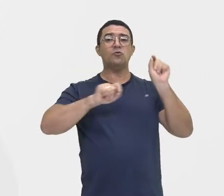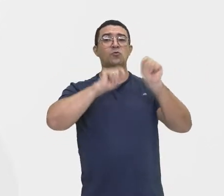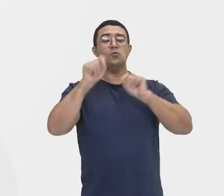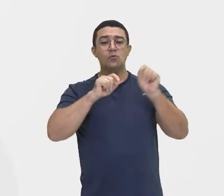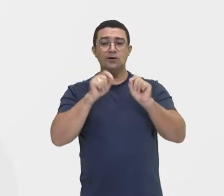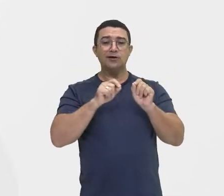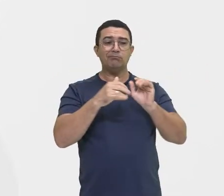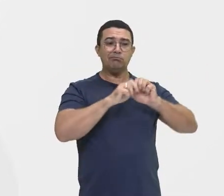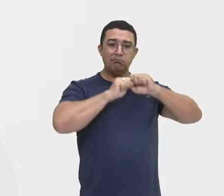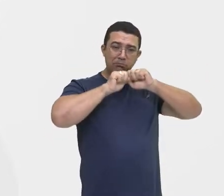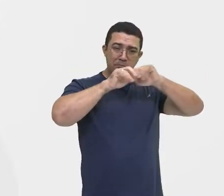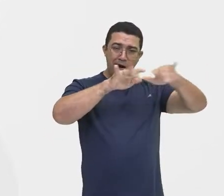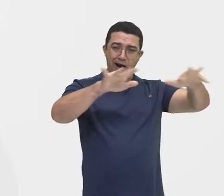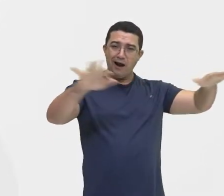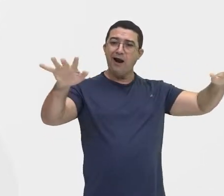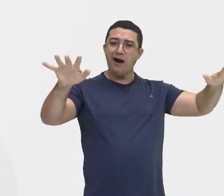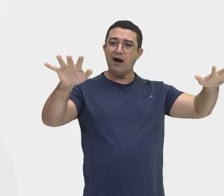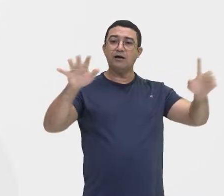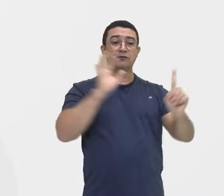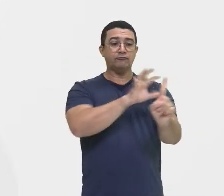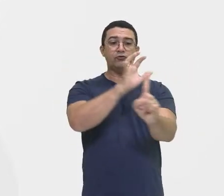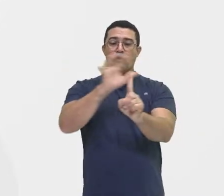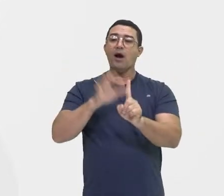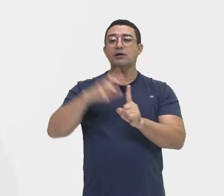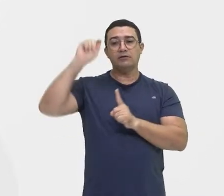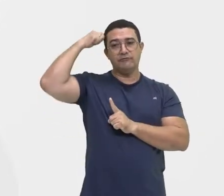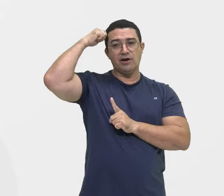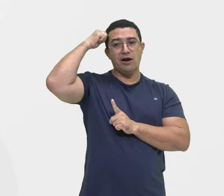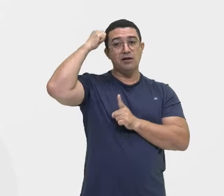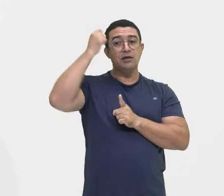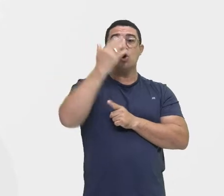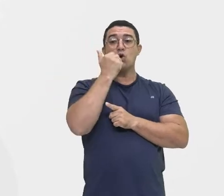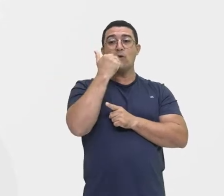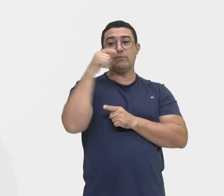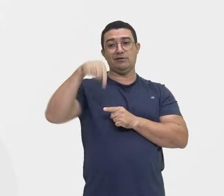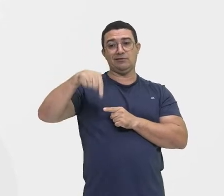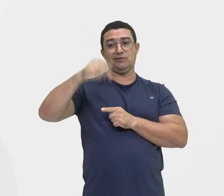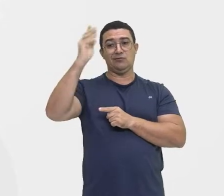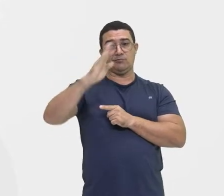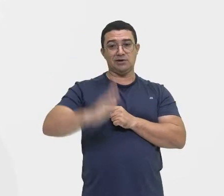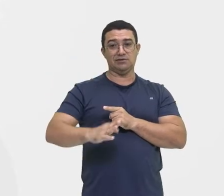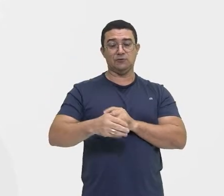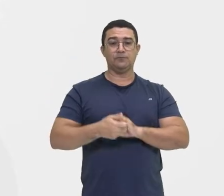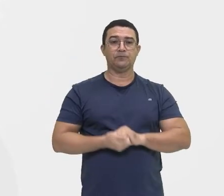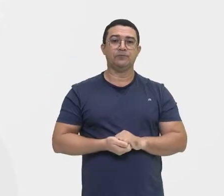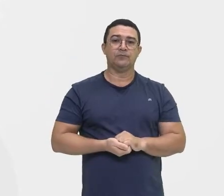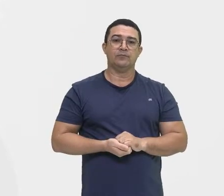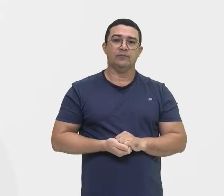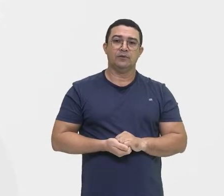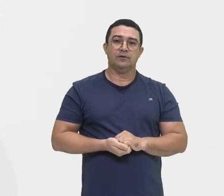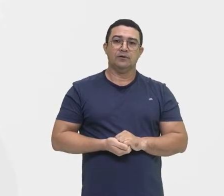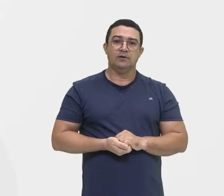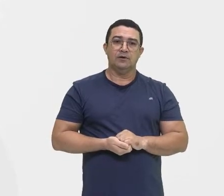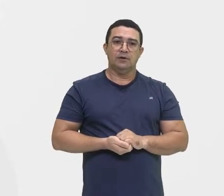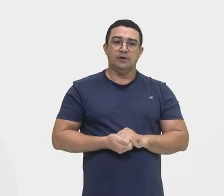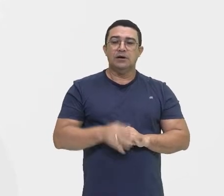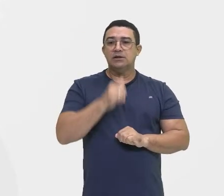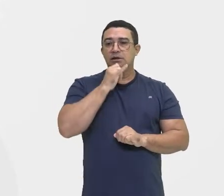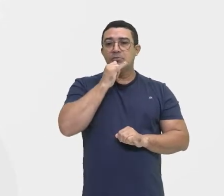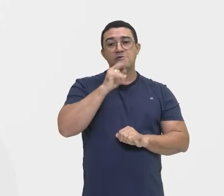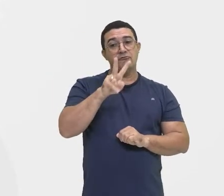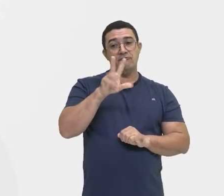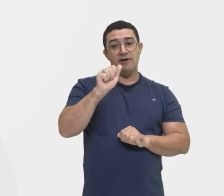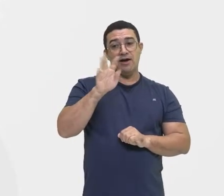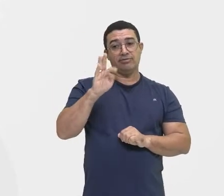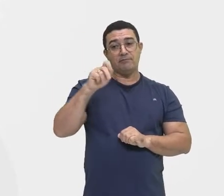influência africana na alimentação. São exemplos da influência culinários na influência africana: o vatapá,